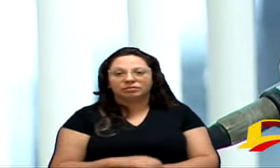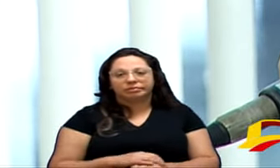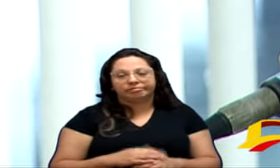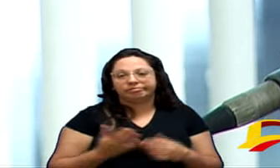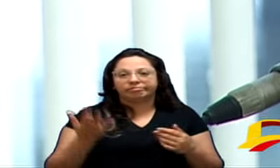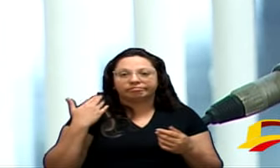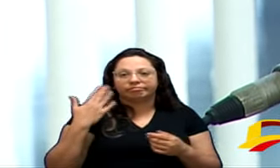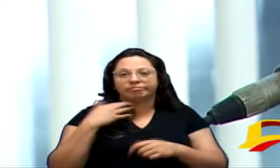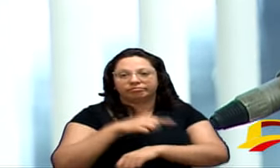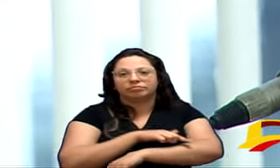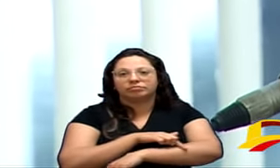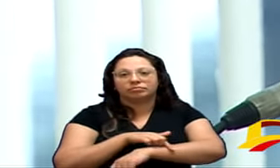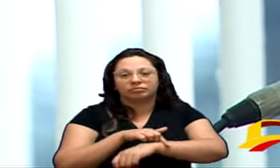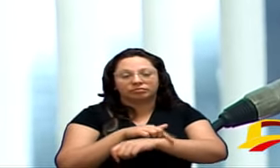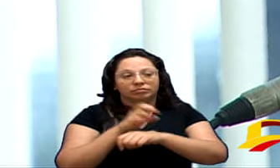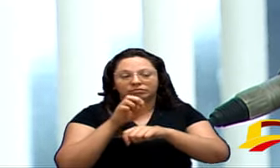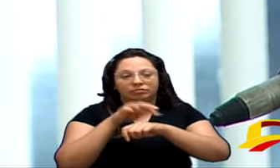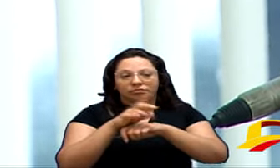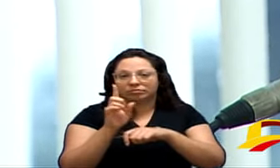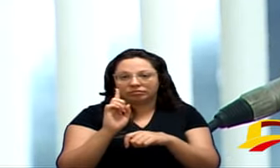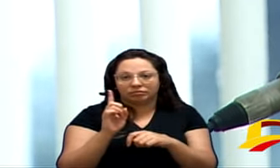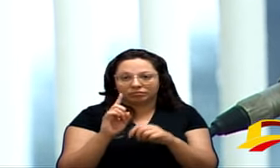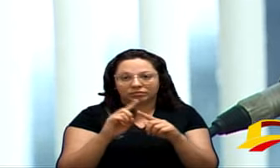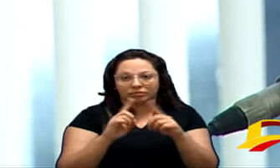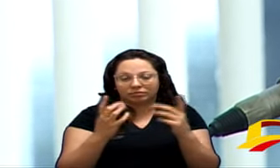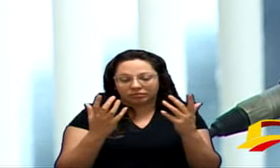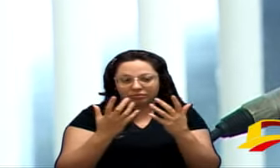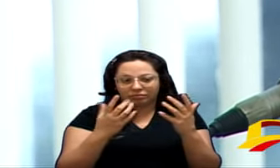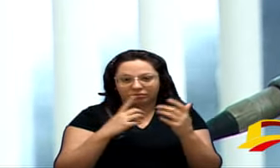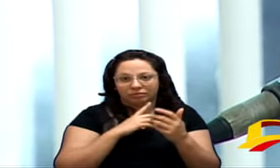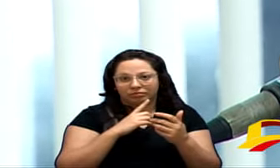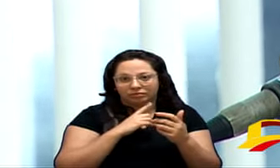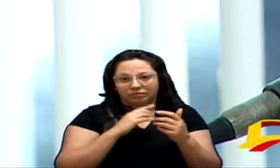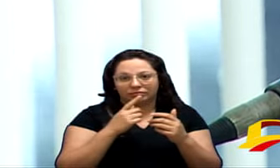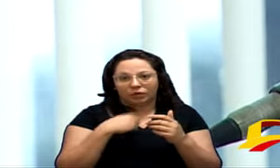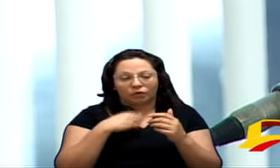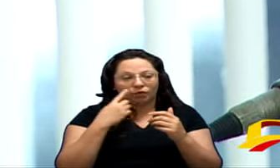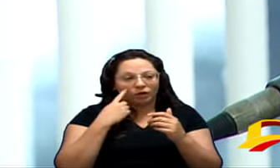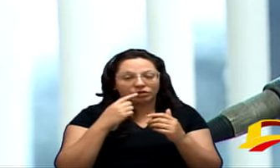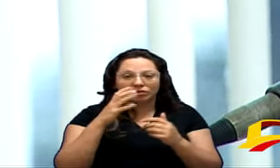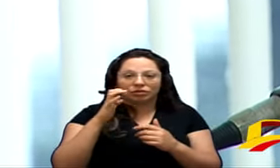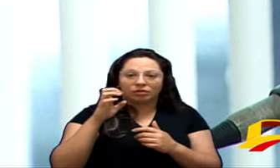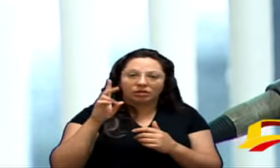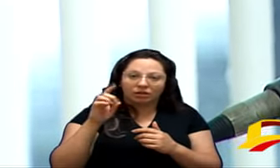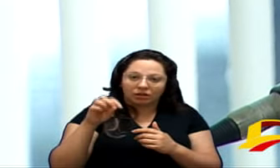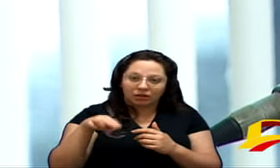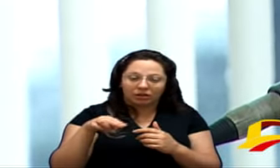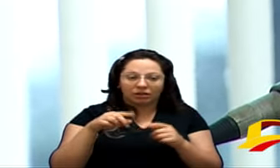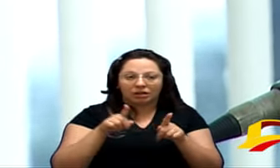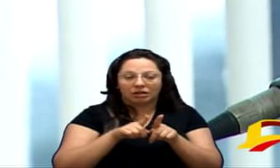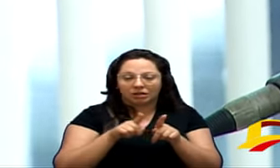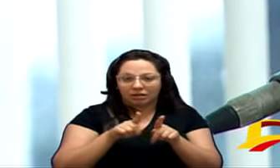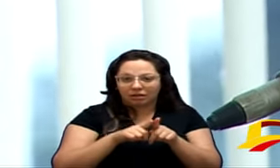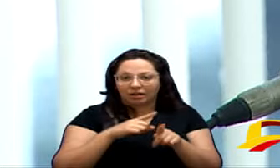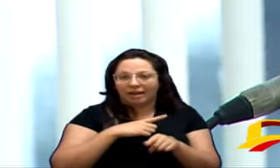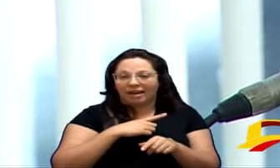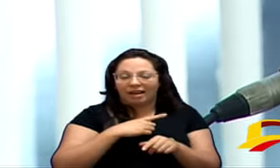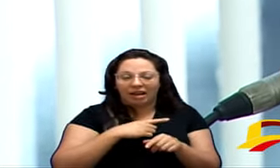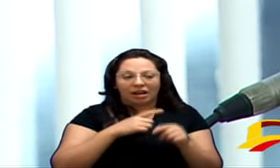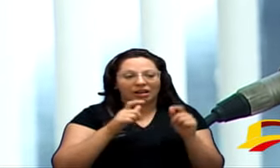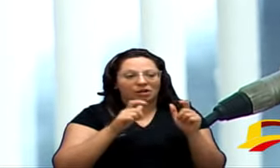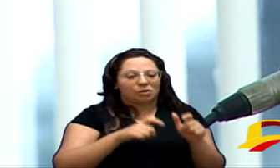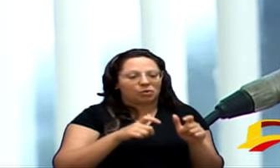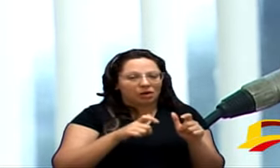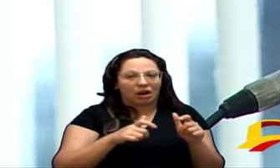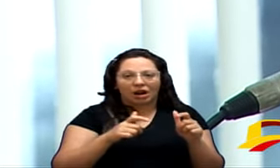respeitado hoje por quê pela facilidade a gente vê ali na na região onde a gente mora ali no Éden nos últimos 3 4 anos se